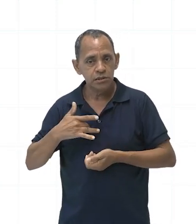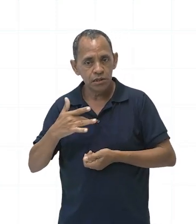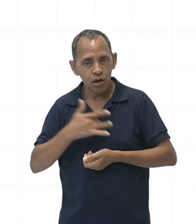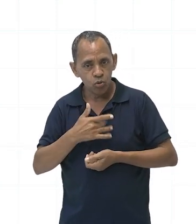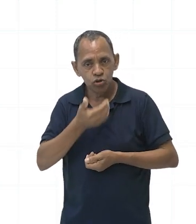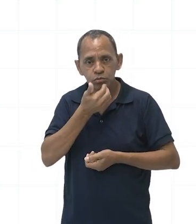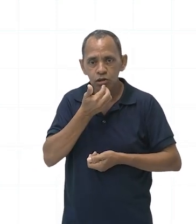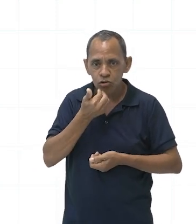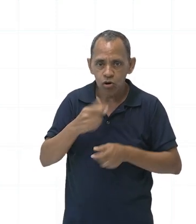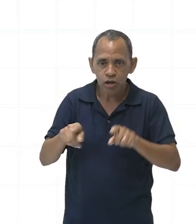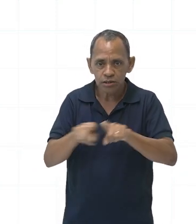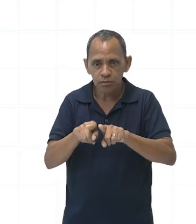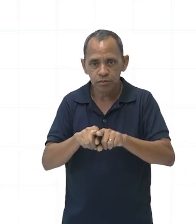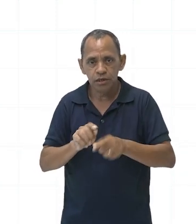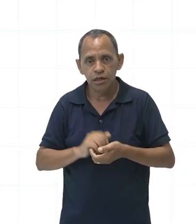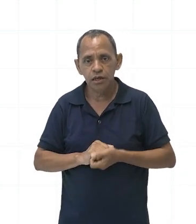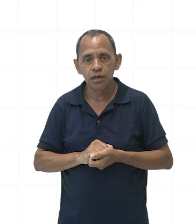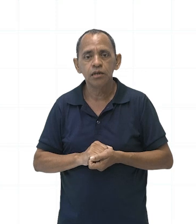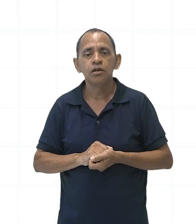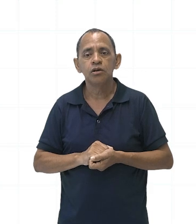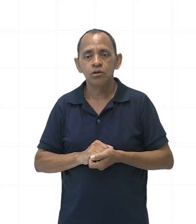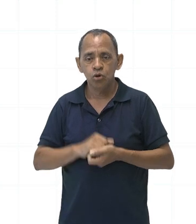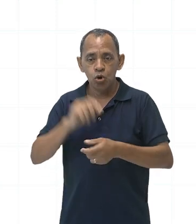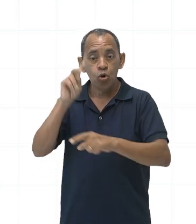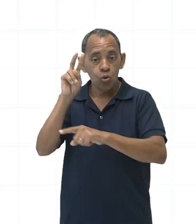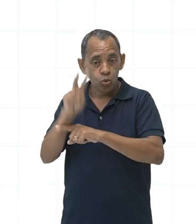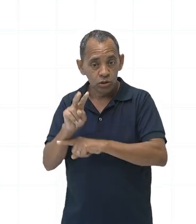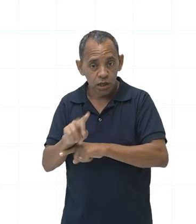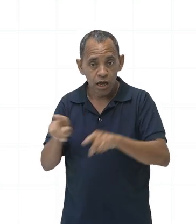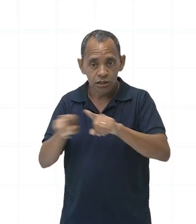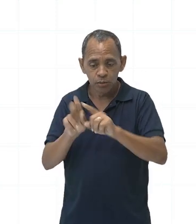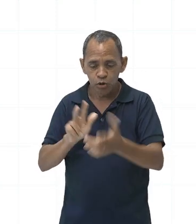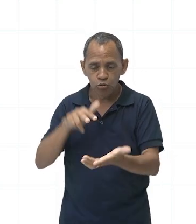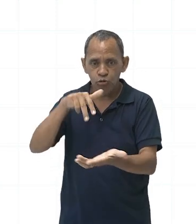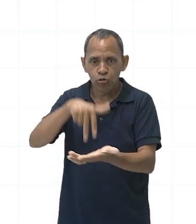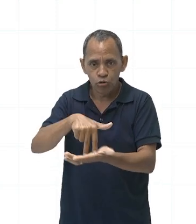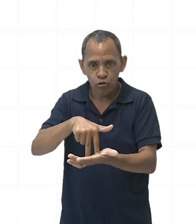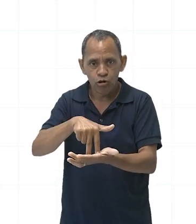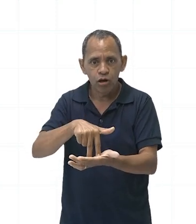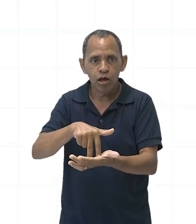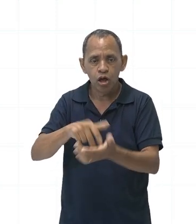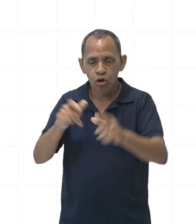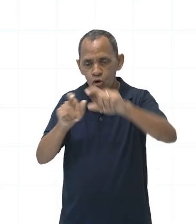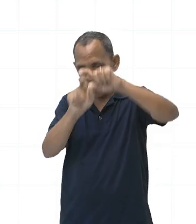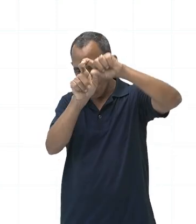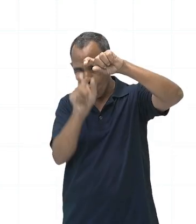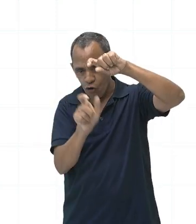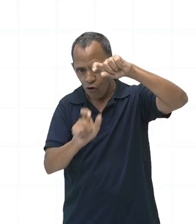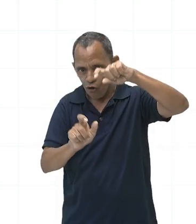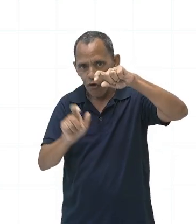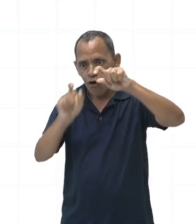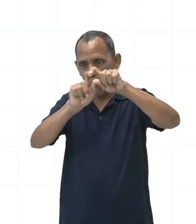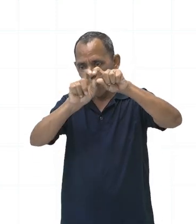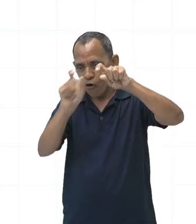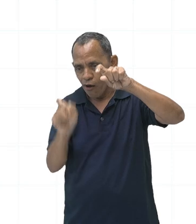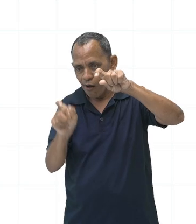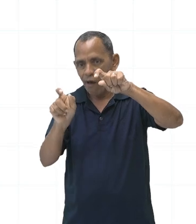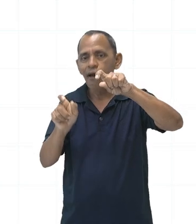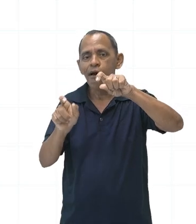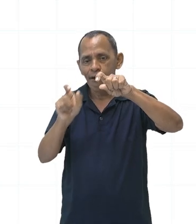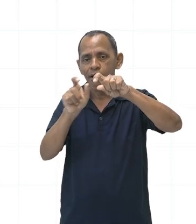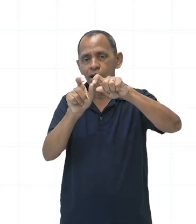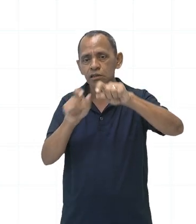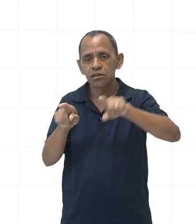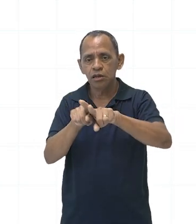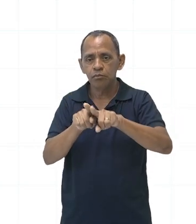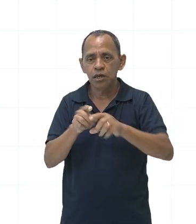de vida, tratar desvios posturais, tais como escolioses, hipercifoses e hiperlordoses. E